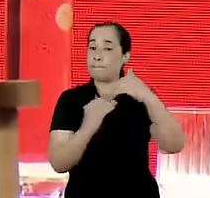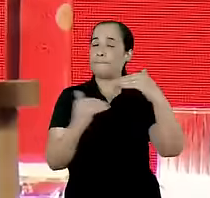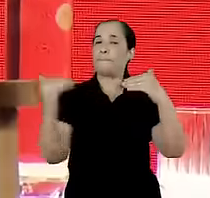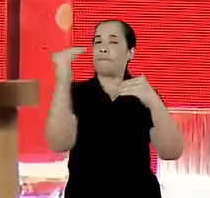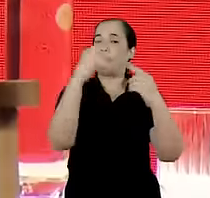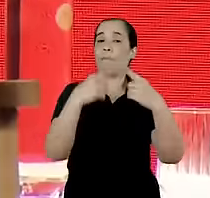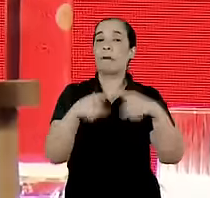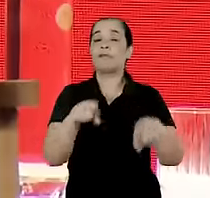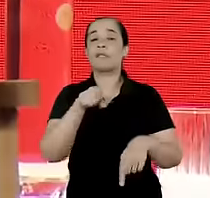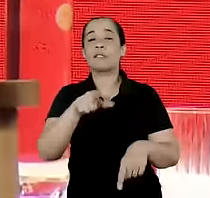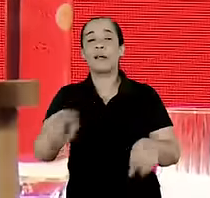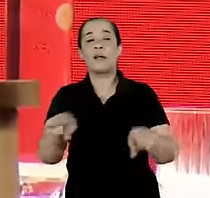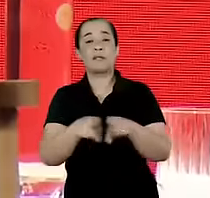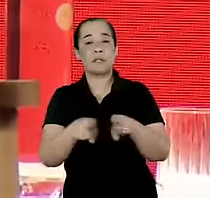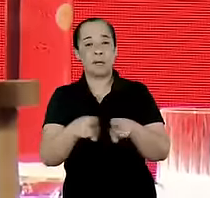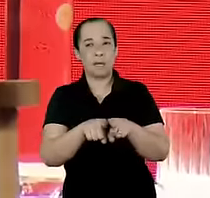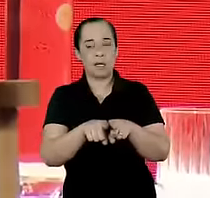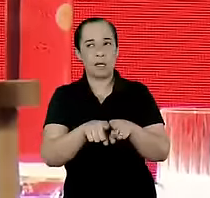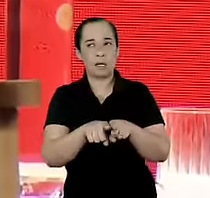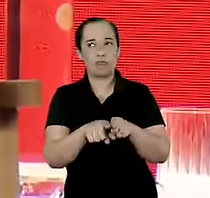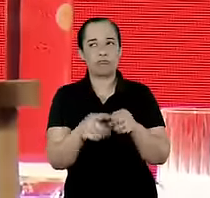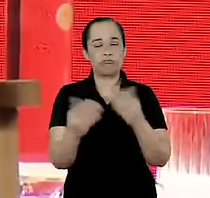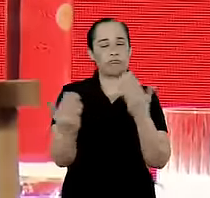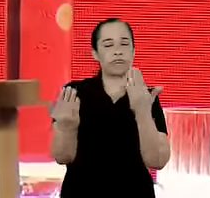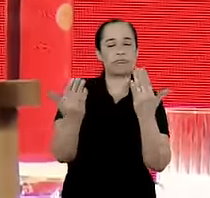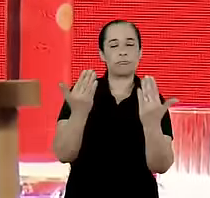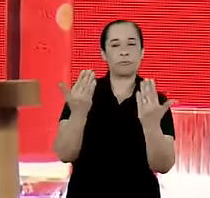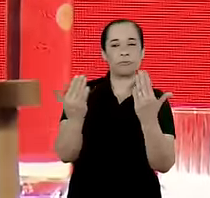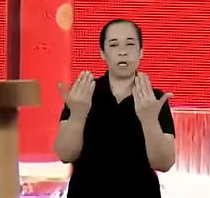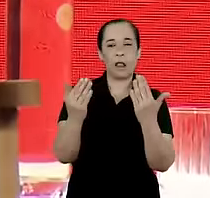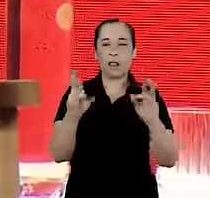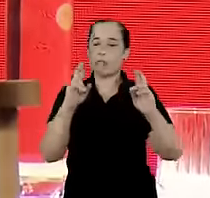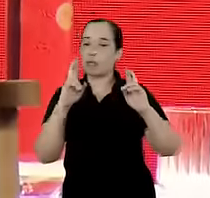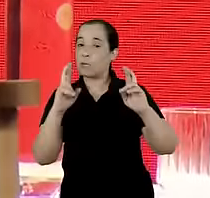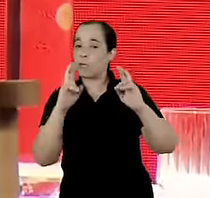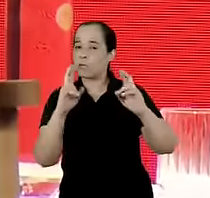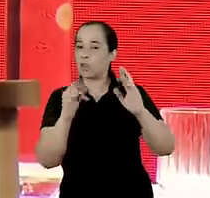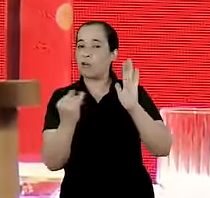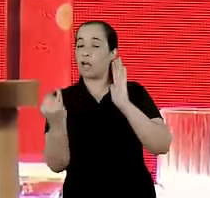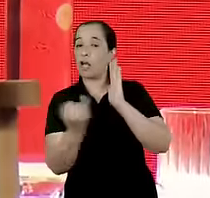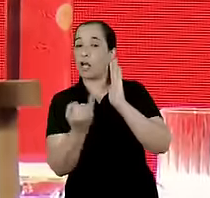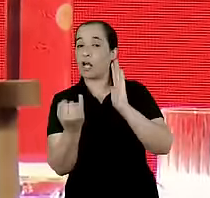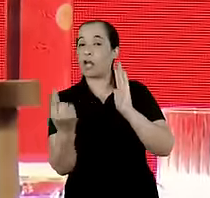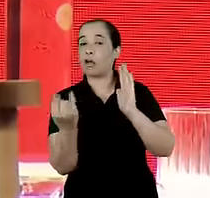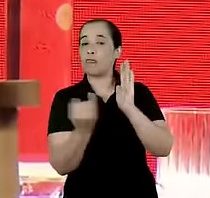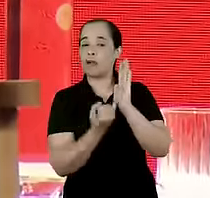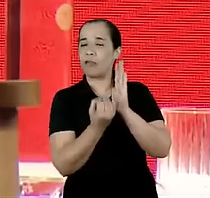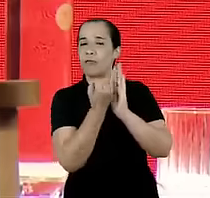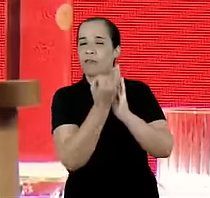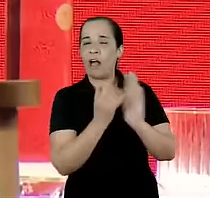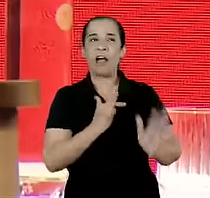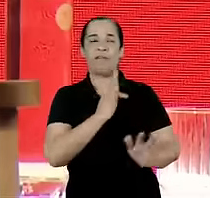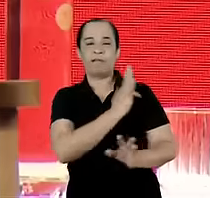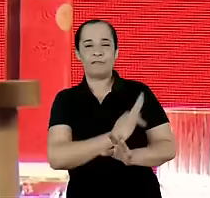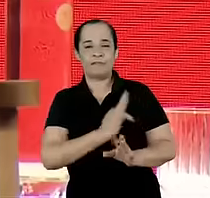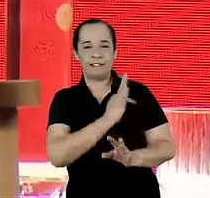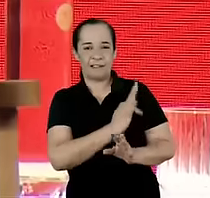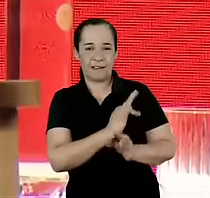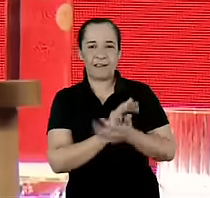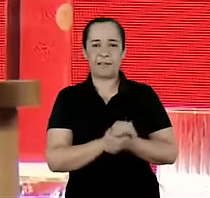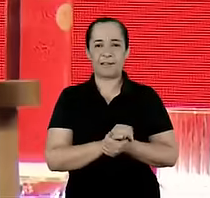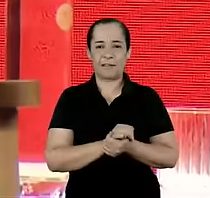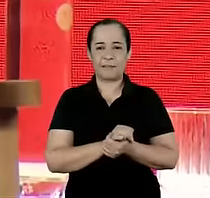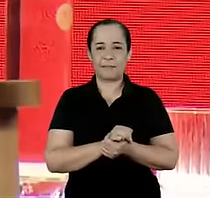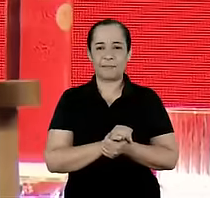alguns momentos do tempo associou a desancoragem de expectativa de inflação também a questão fiscal chamando de desancoragem gêmea se eu não tô enganado